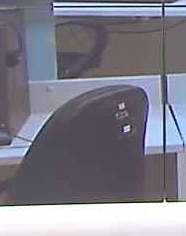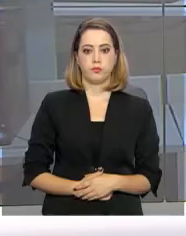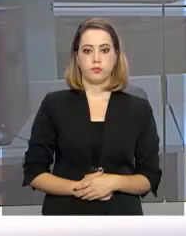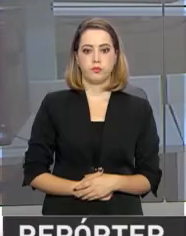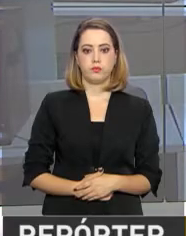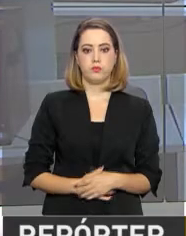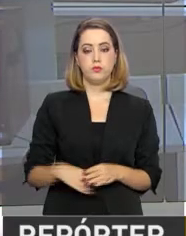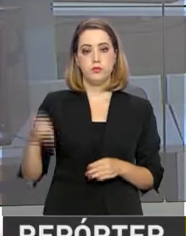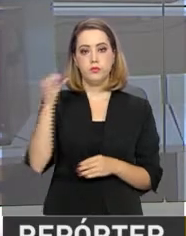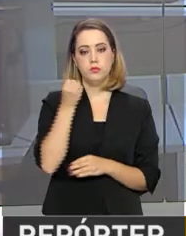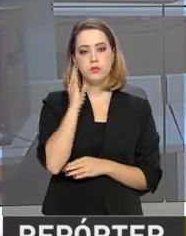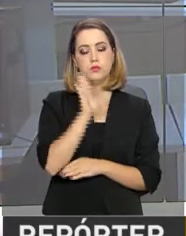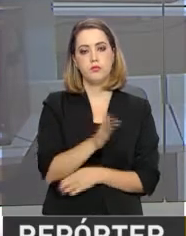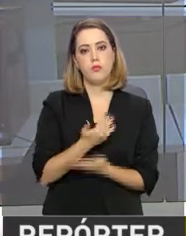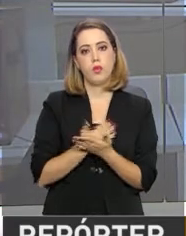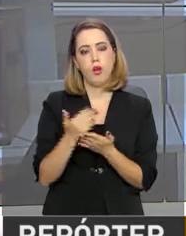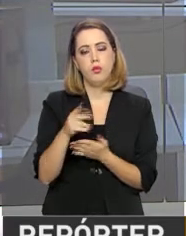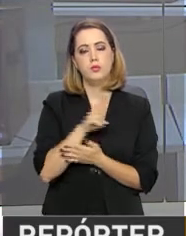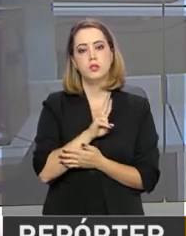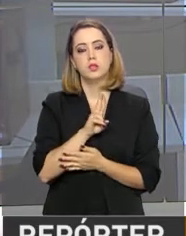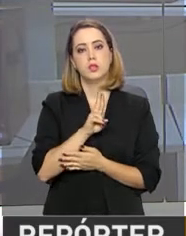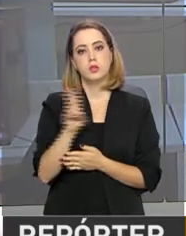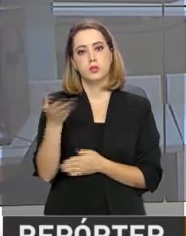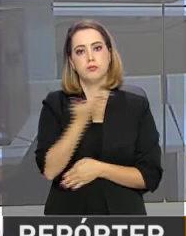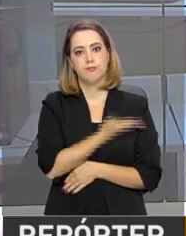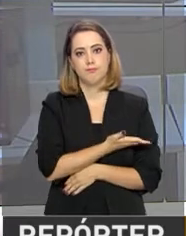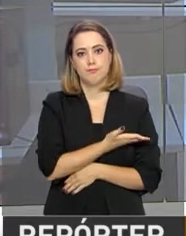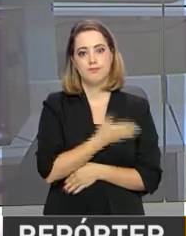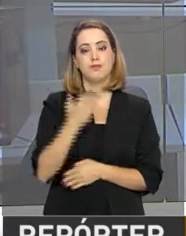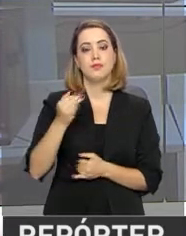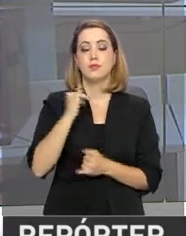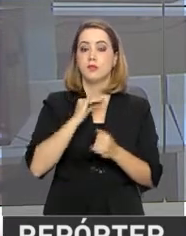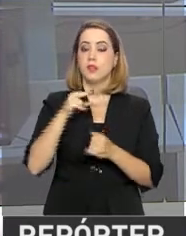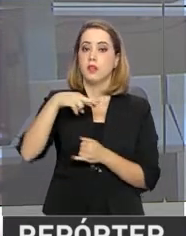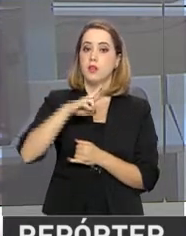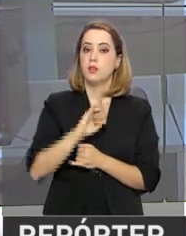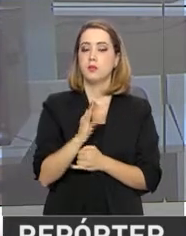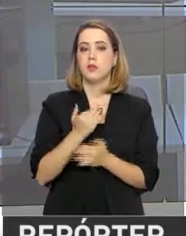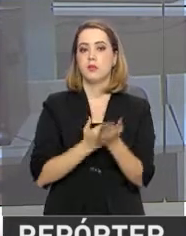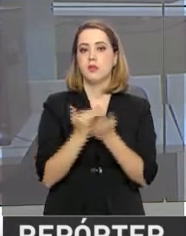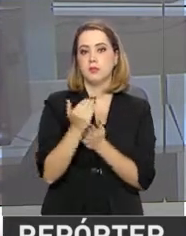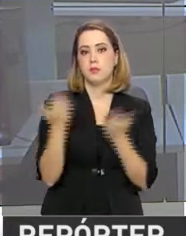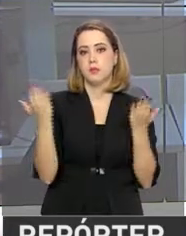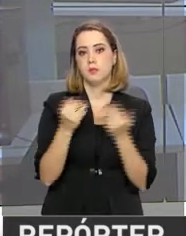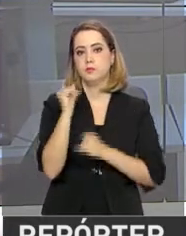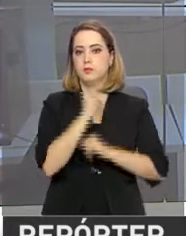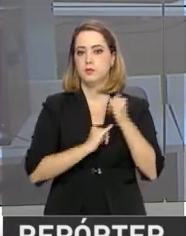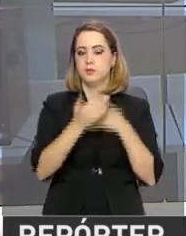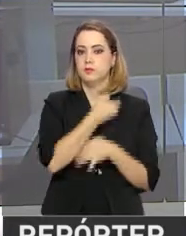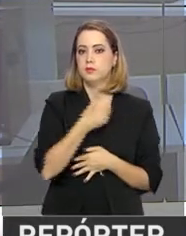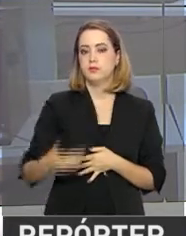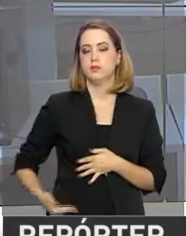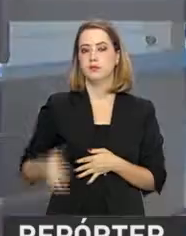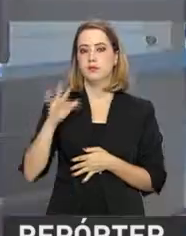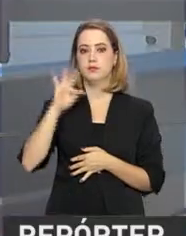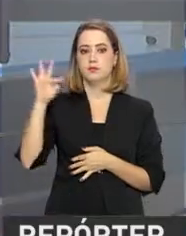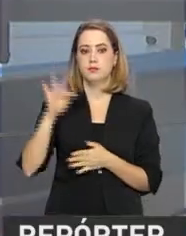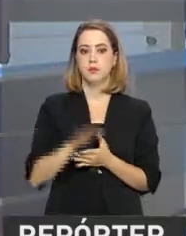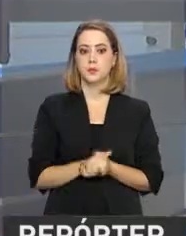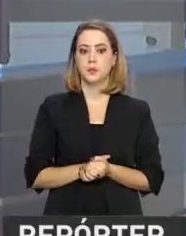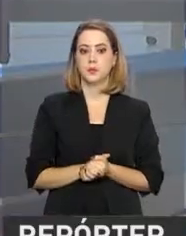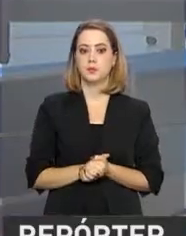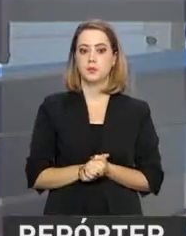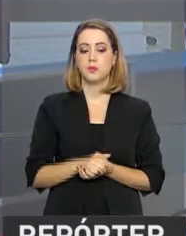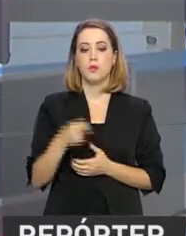olá boa tarde pra você o senhor josé luiz filho eo repórter nbr começa agora com as notícias do governo federal o